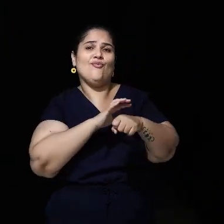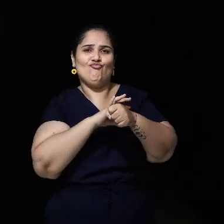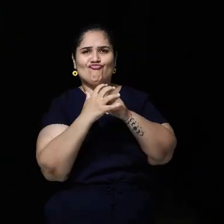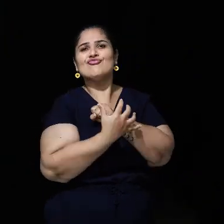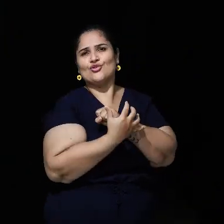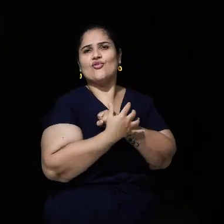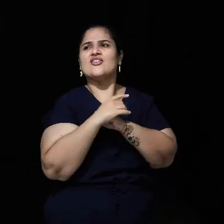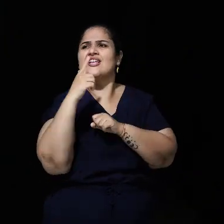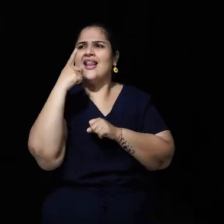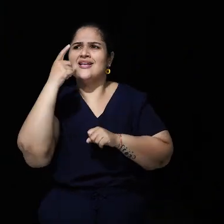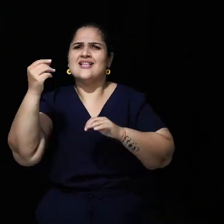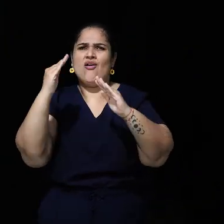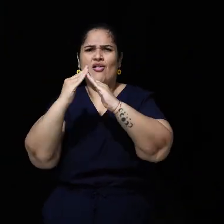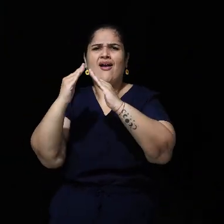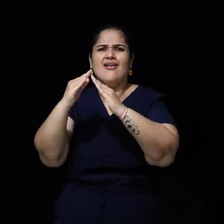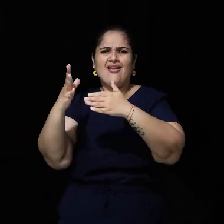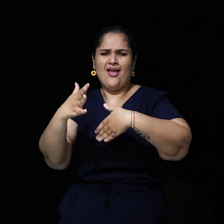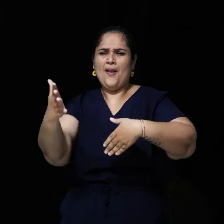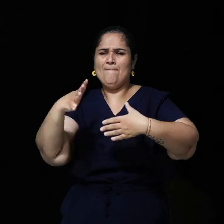da casa dela, me levou.